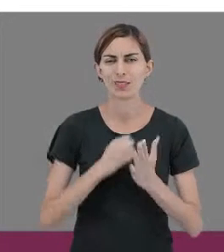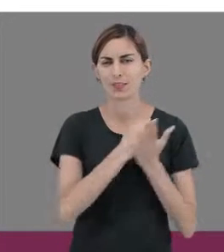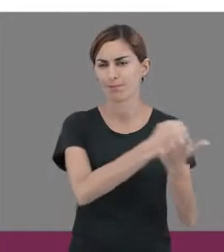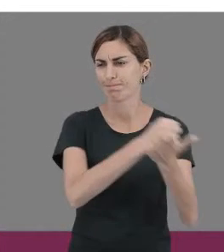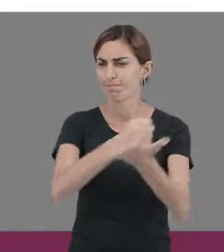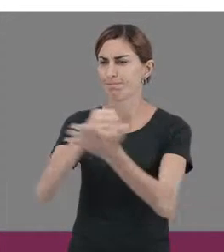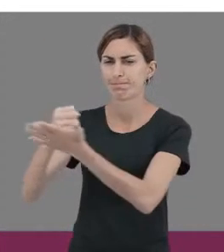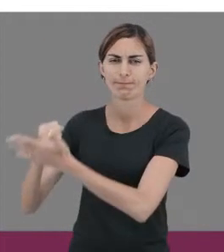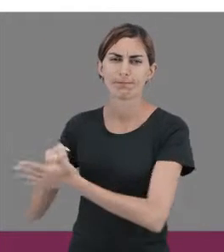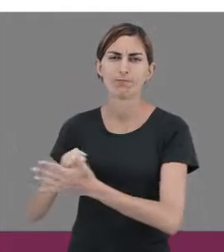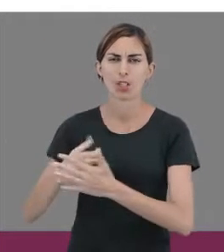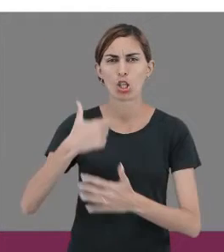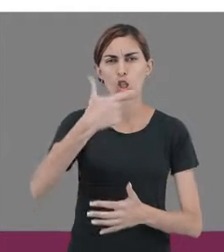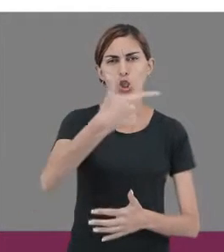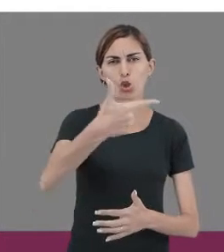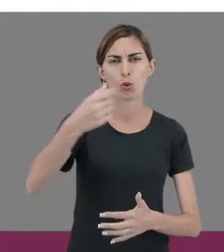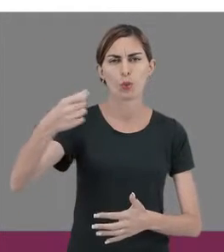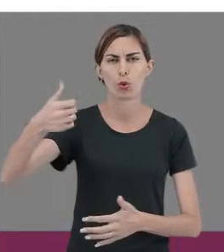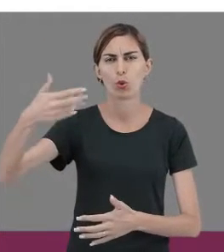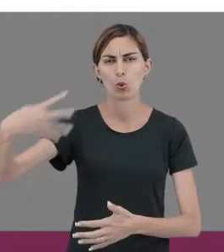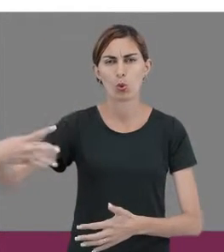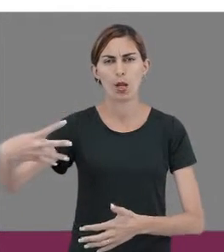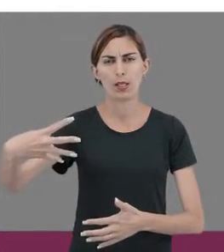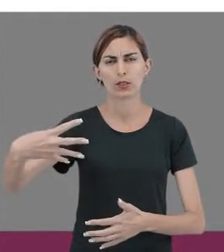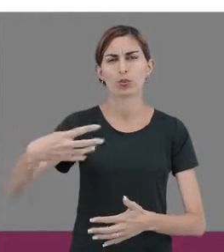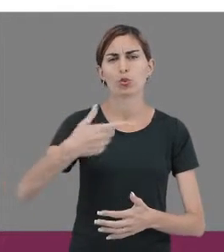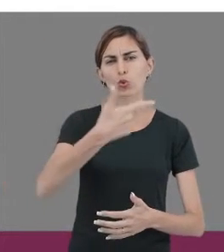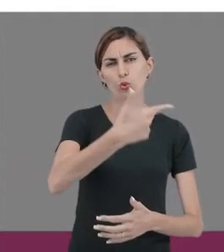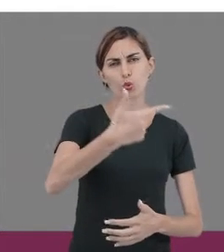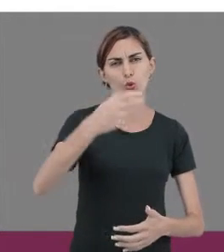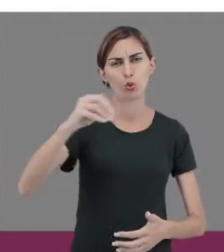foi reformulada em 2004. Em